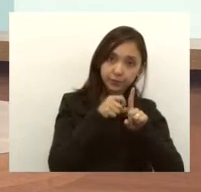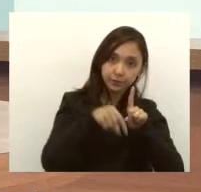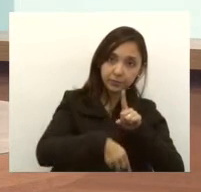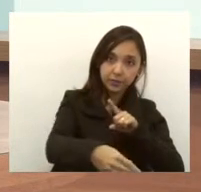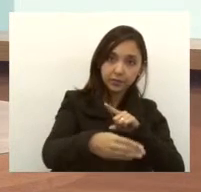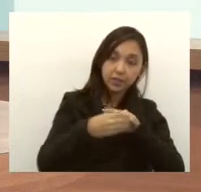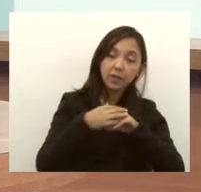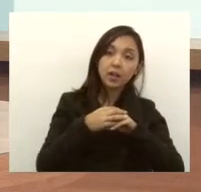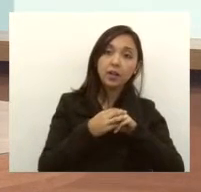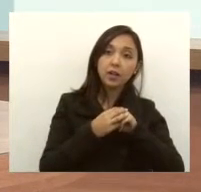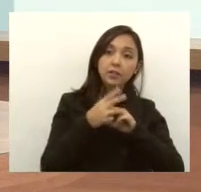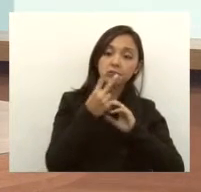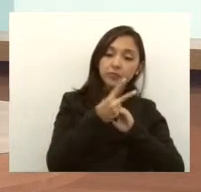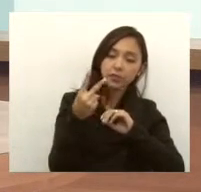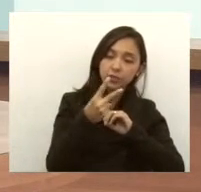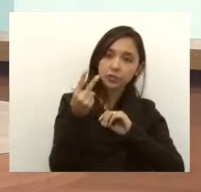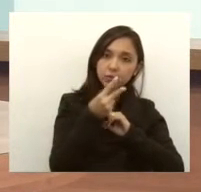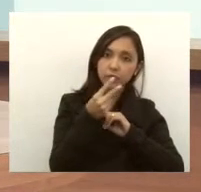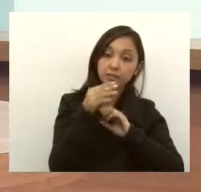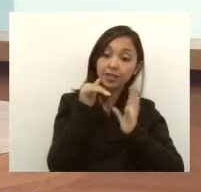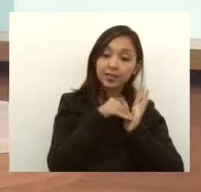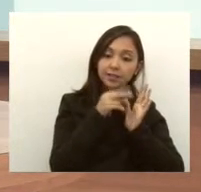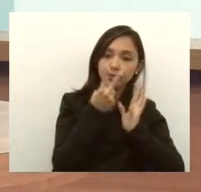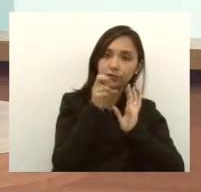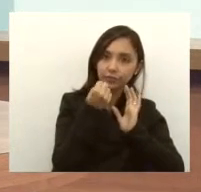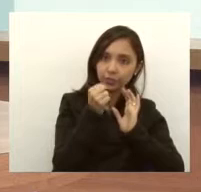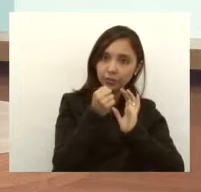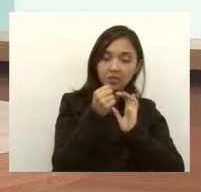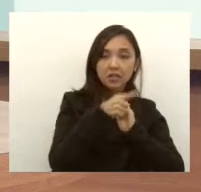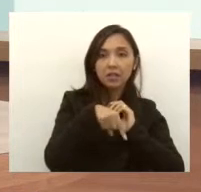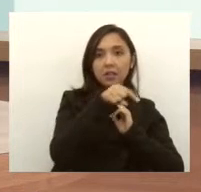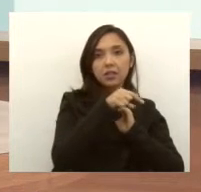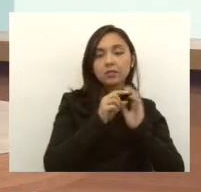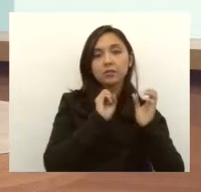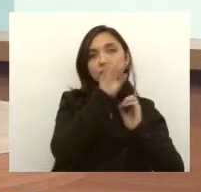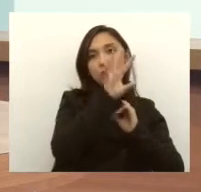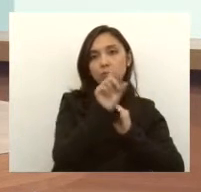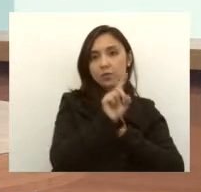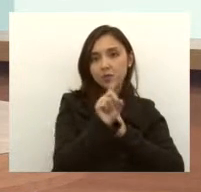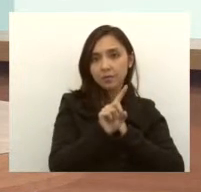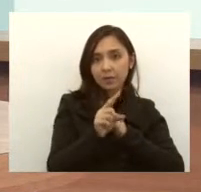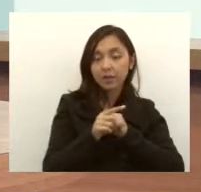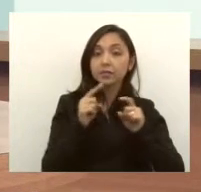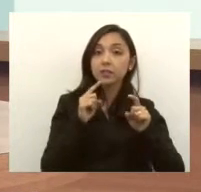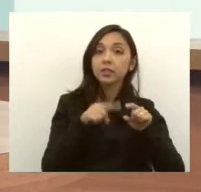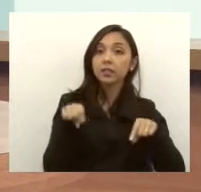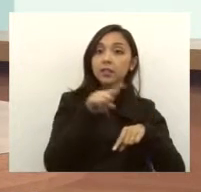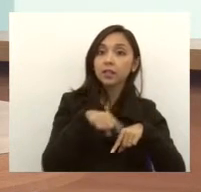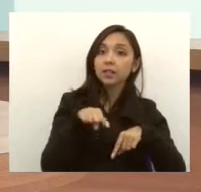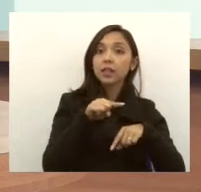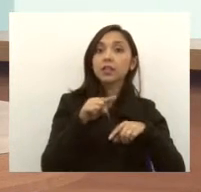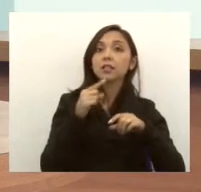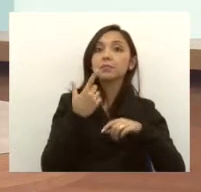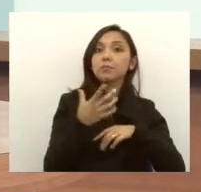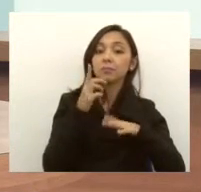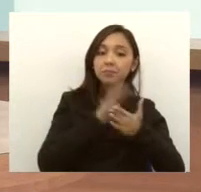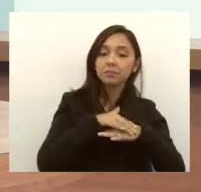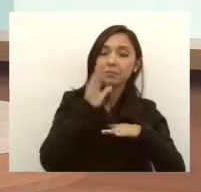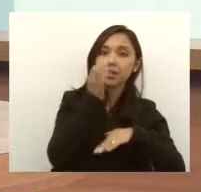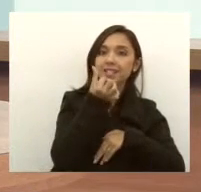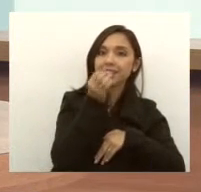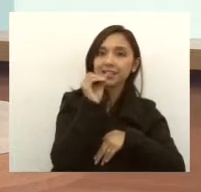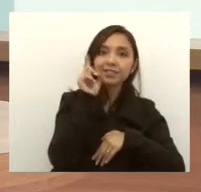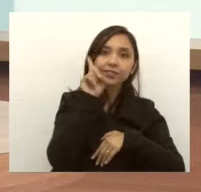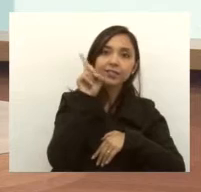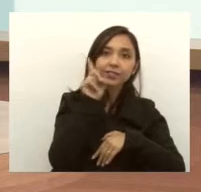sair os moradores do dia 22 ao dia 28, eles não vão sair mais nesse período, eles vão ter mais 60 dias para